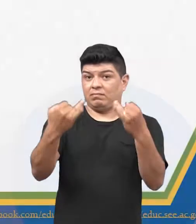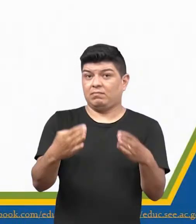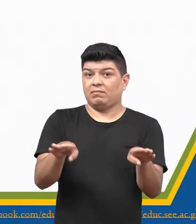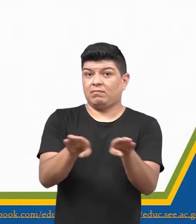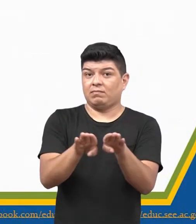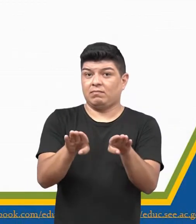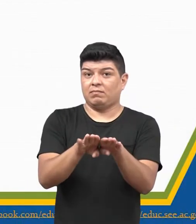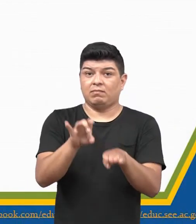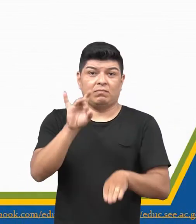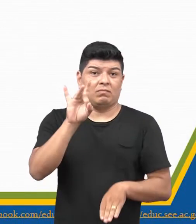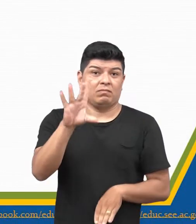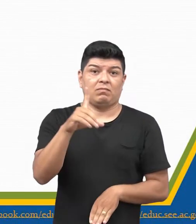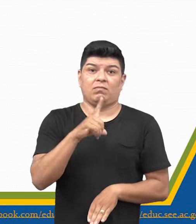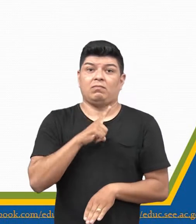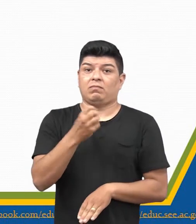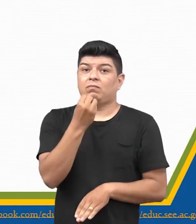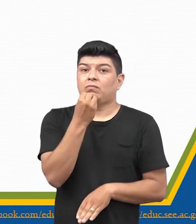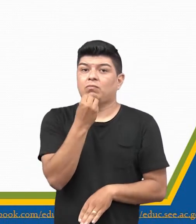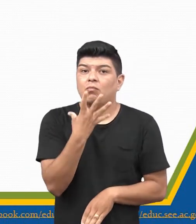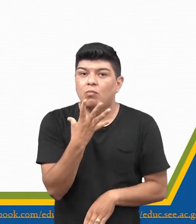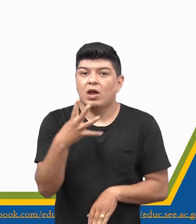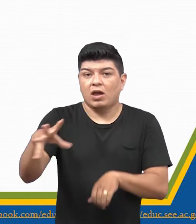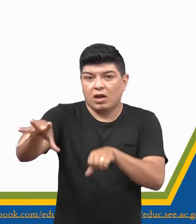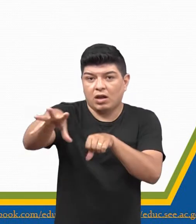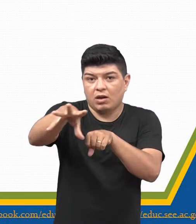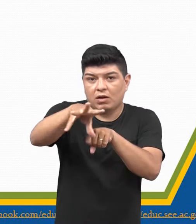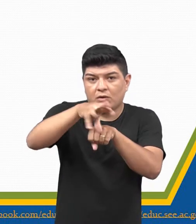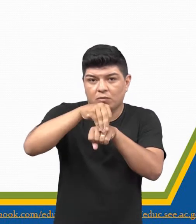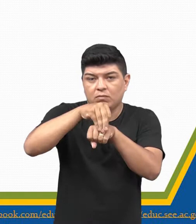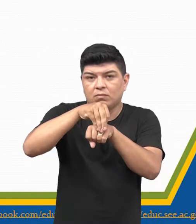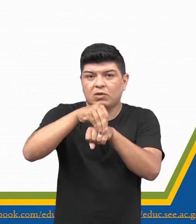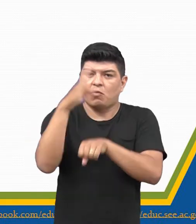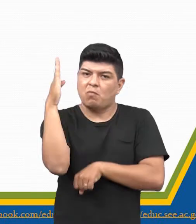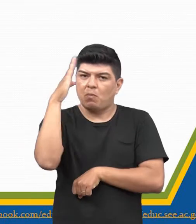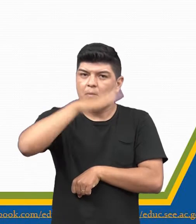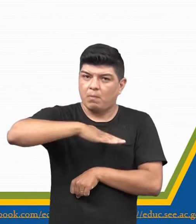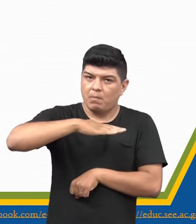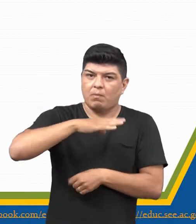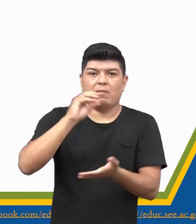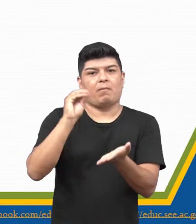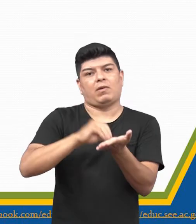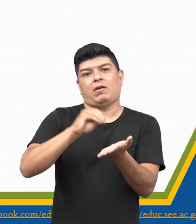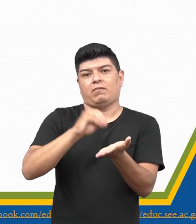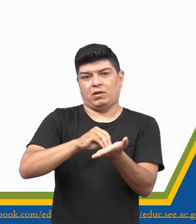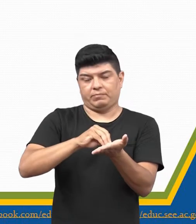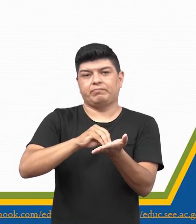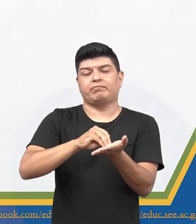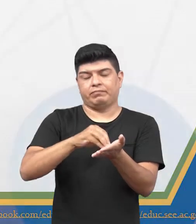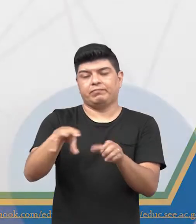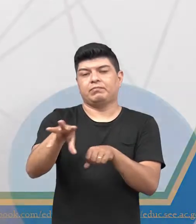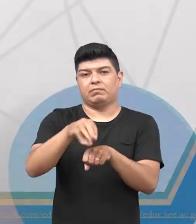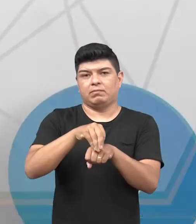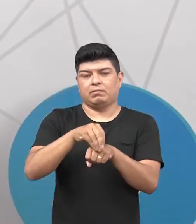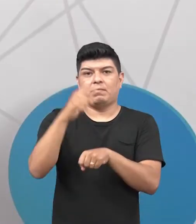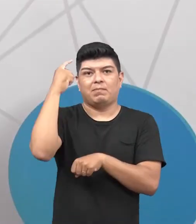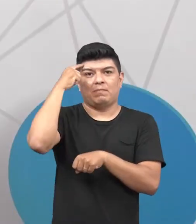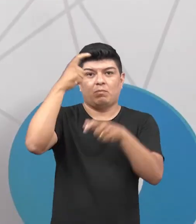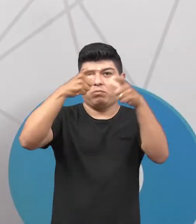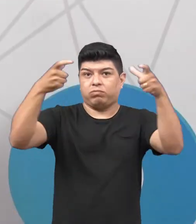só existe um bem, o conhecimento, e apenas um mal, a ignorância. Pensar